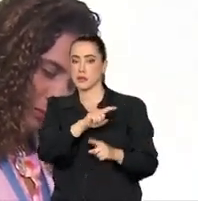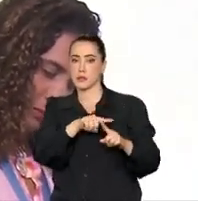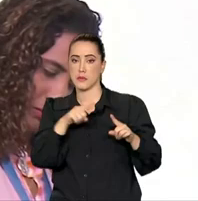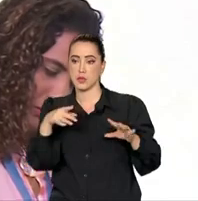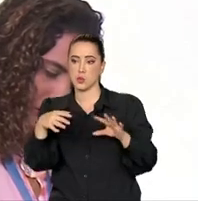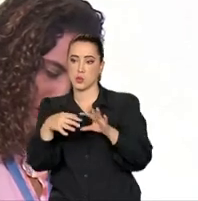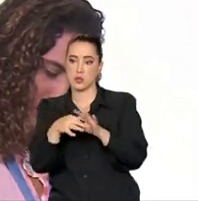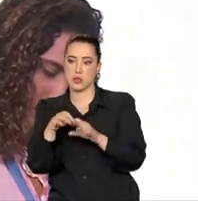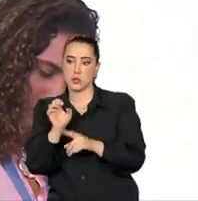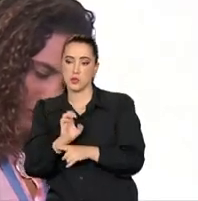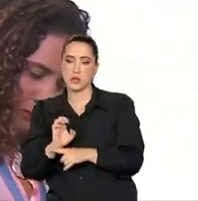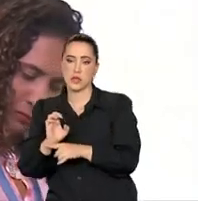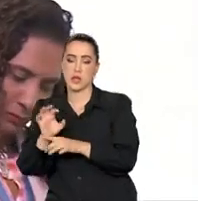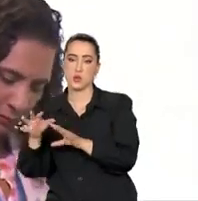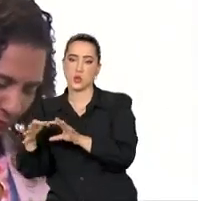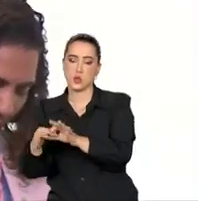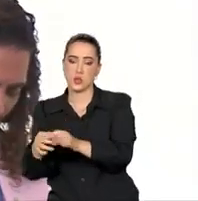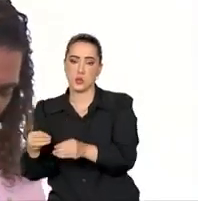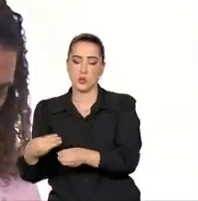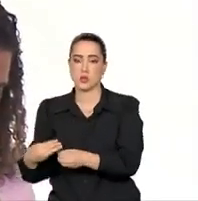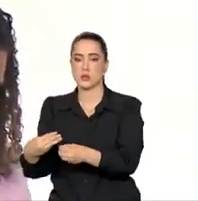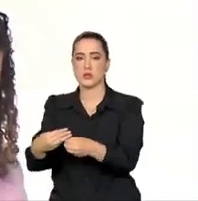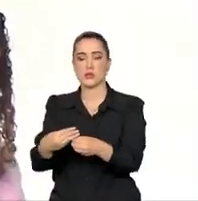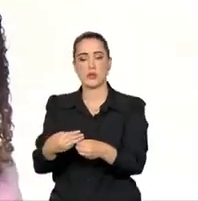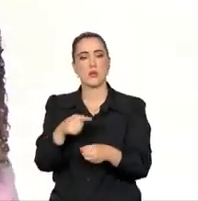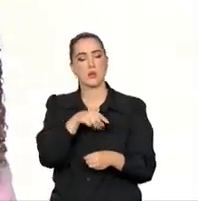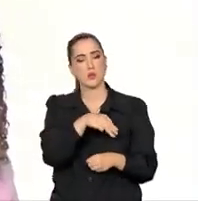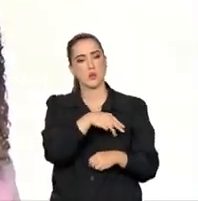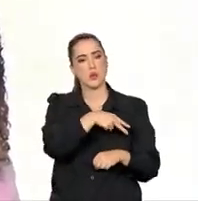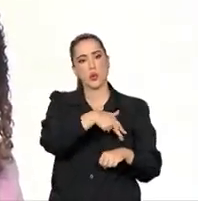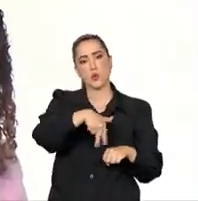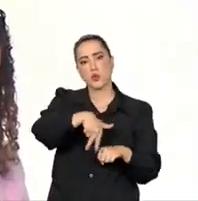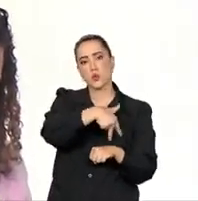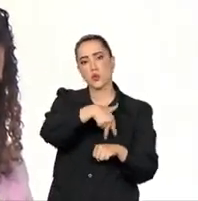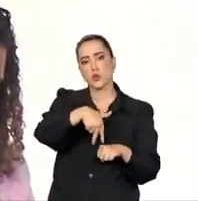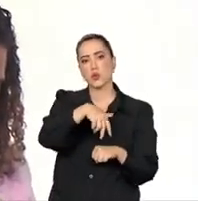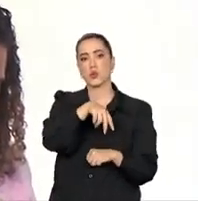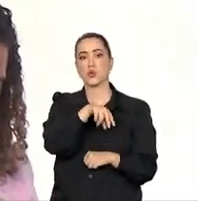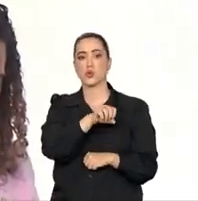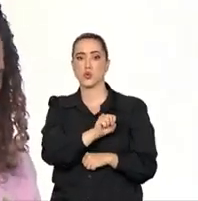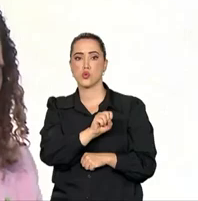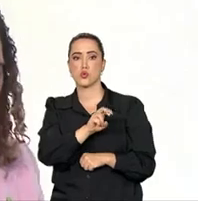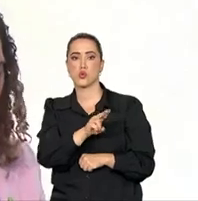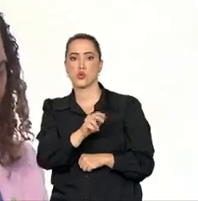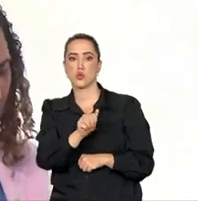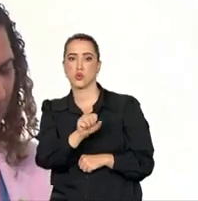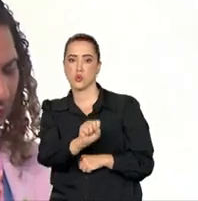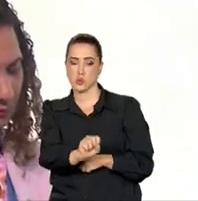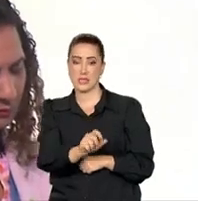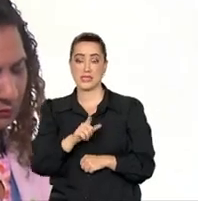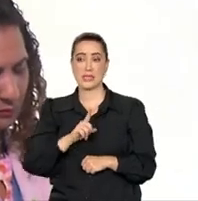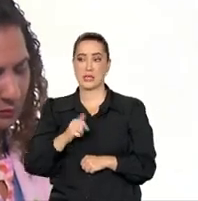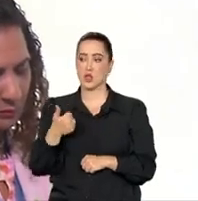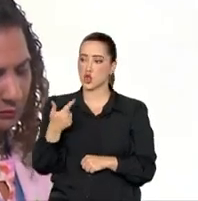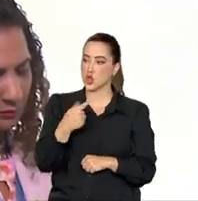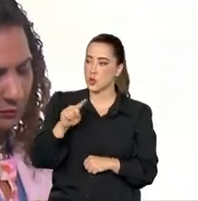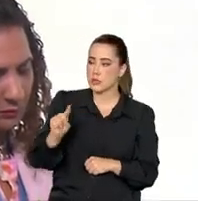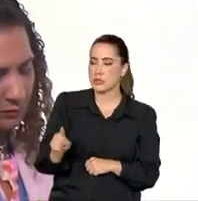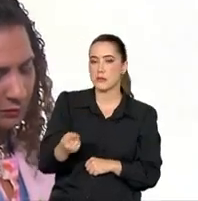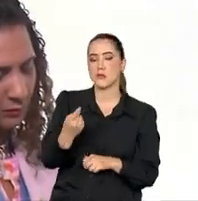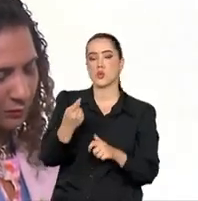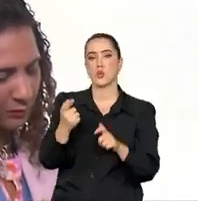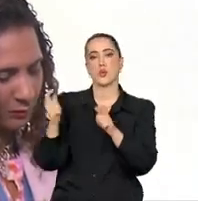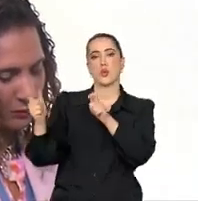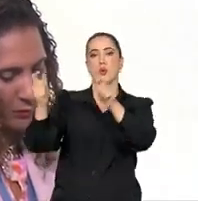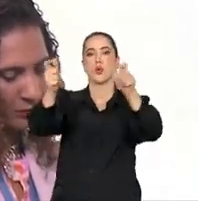integrado com estados e municípios, uma rede com 12 mil unidades no Brasil